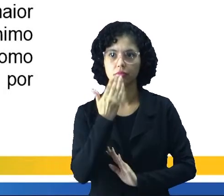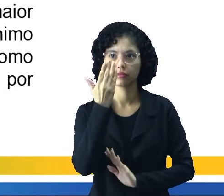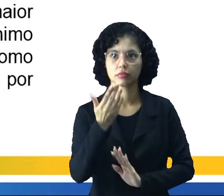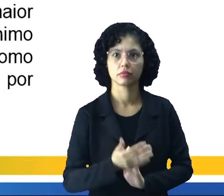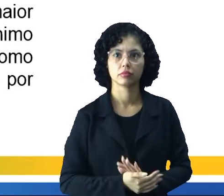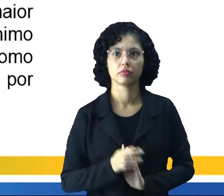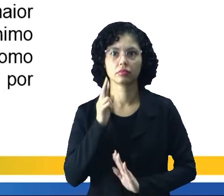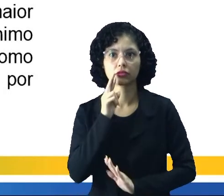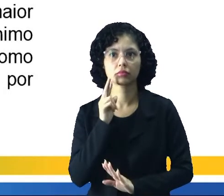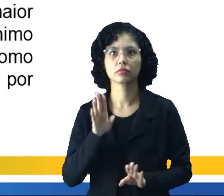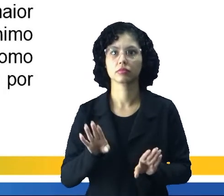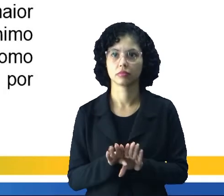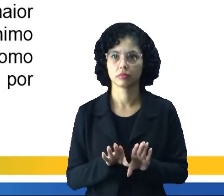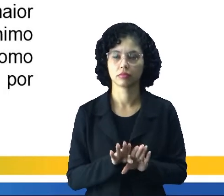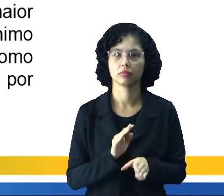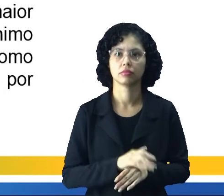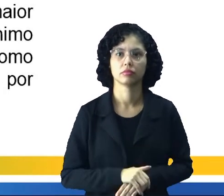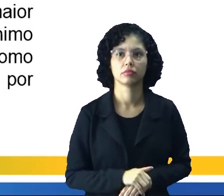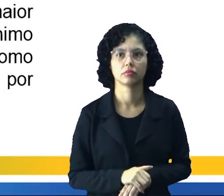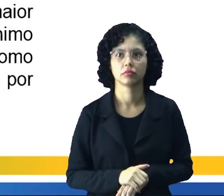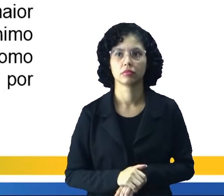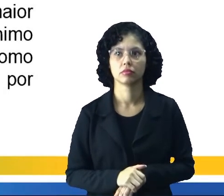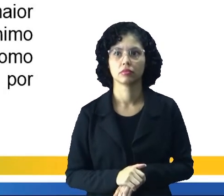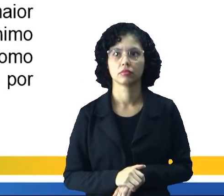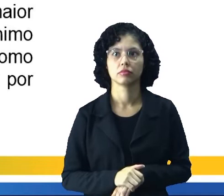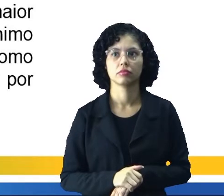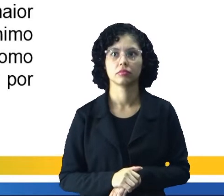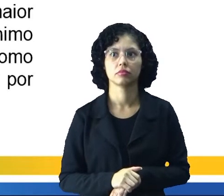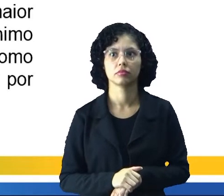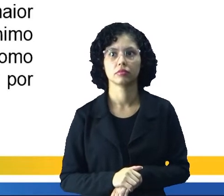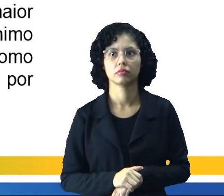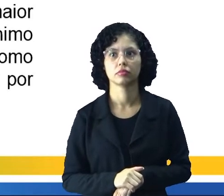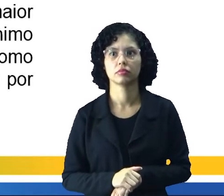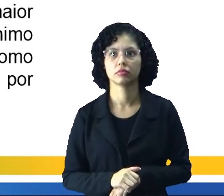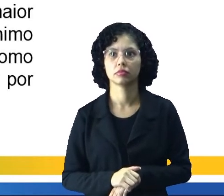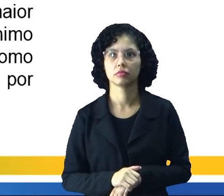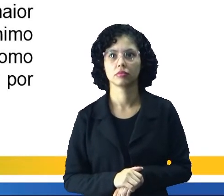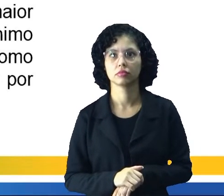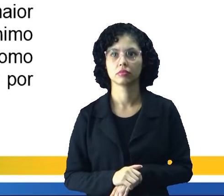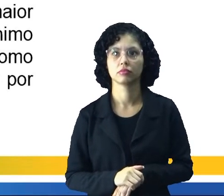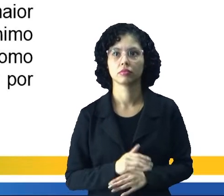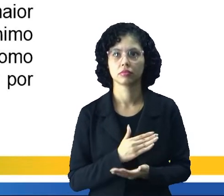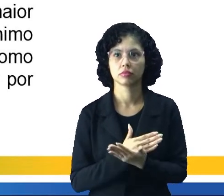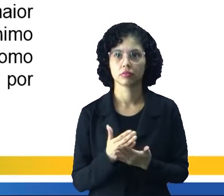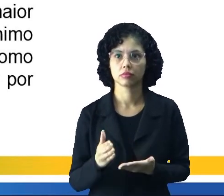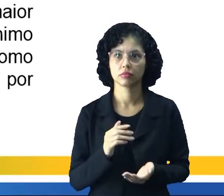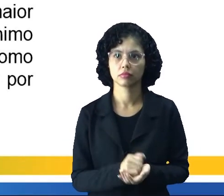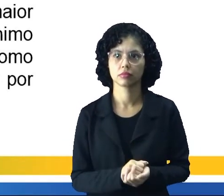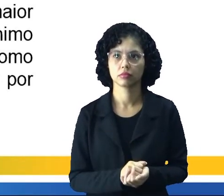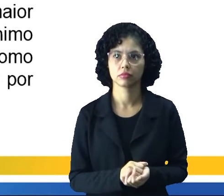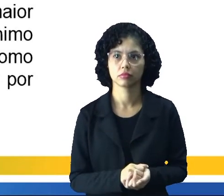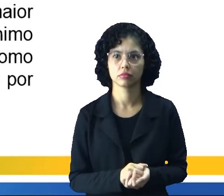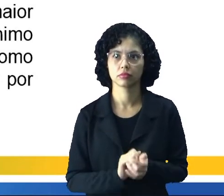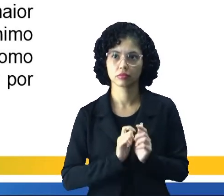frente ali de rosa também, ó. Nós temos, para a Constituição de 88, que ele iniciou, temos norma de maior